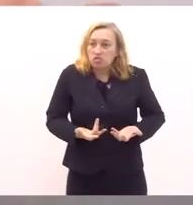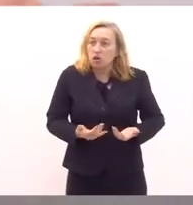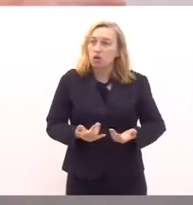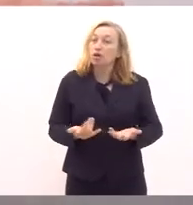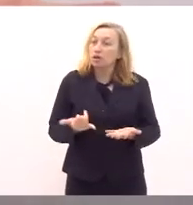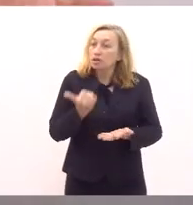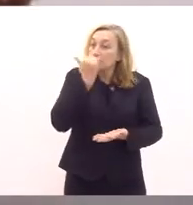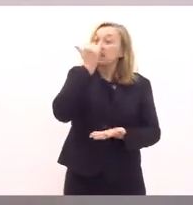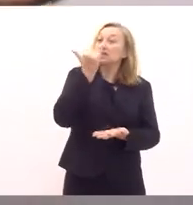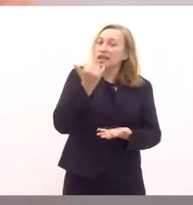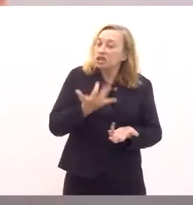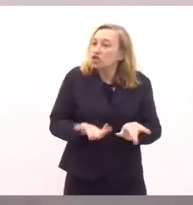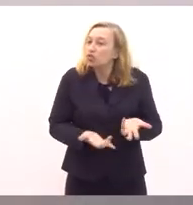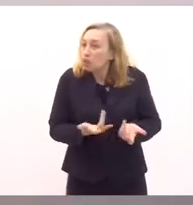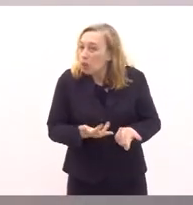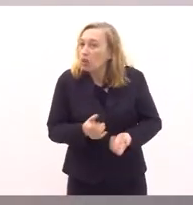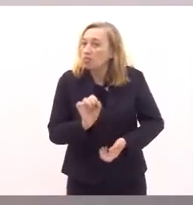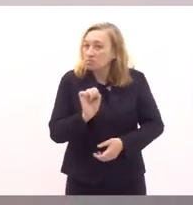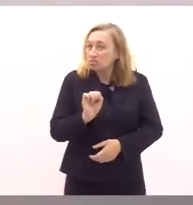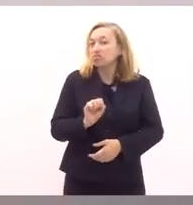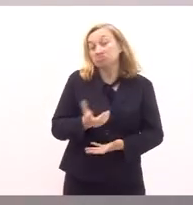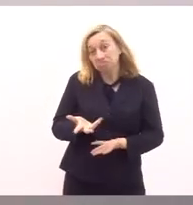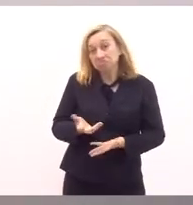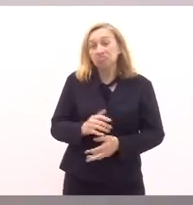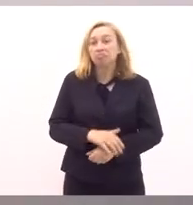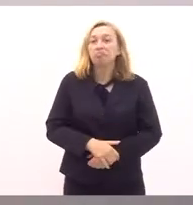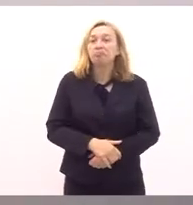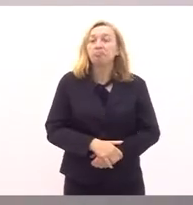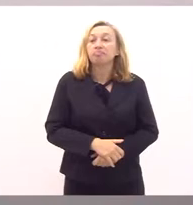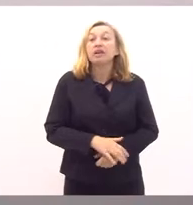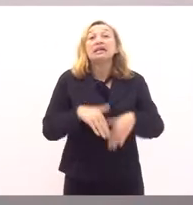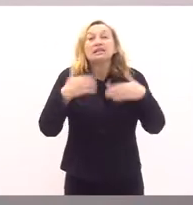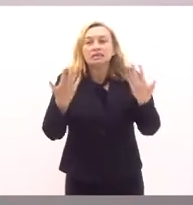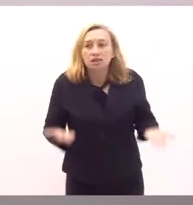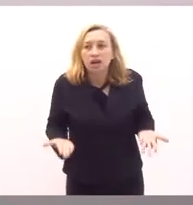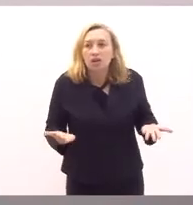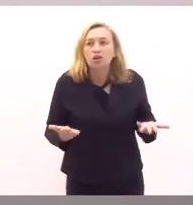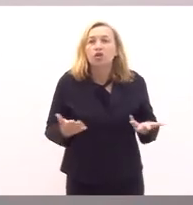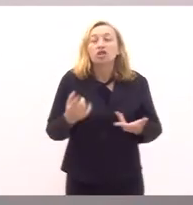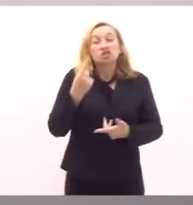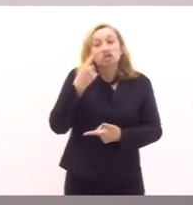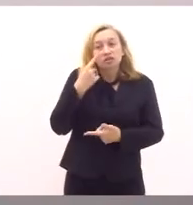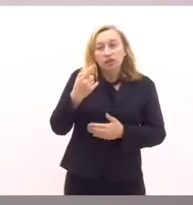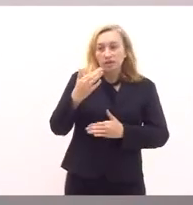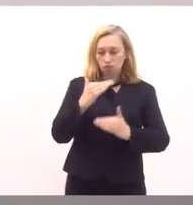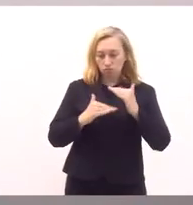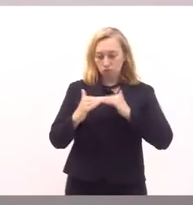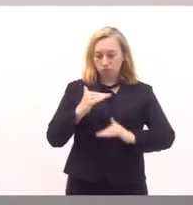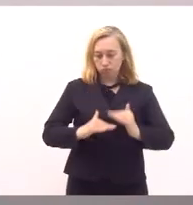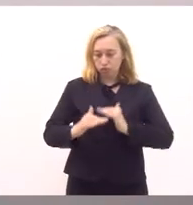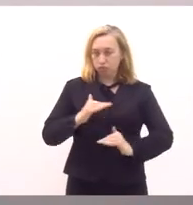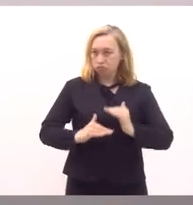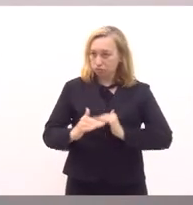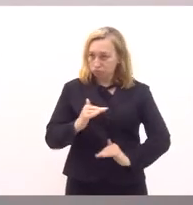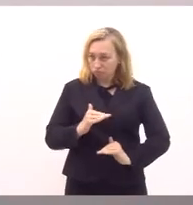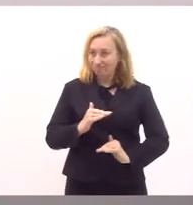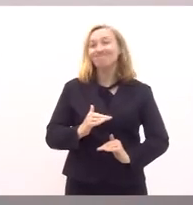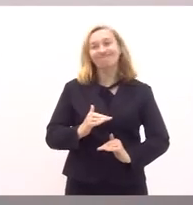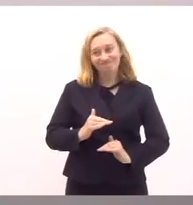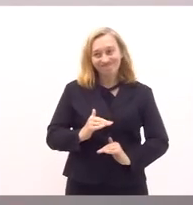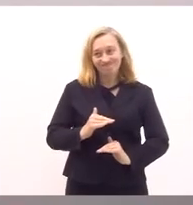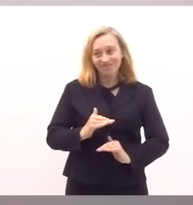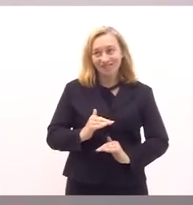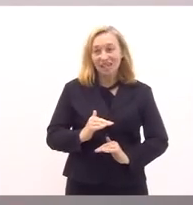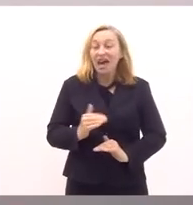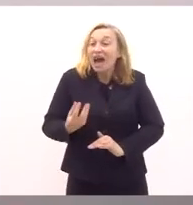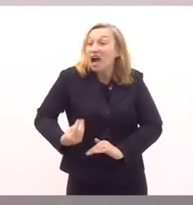Tirar aqui, você vai falar e vai ouvir lá na reunião. Disso. Então, o quanto a gente vem retrocedendo nesse ambiente em que